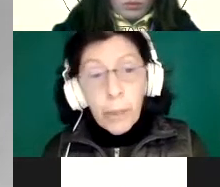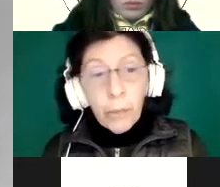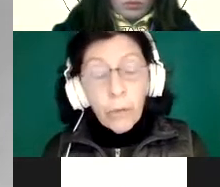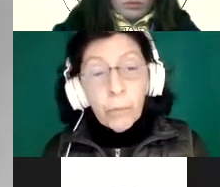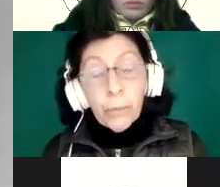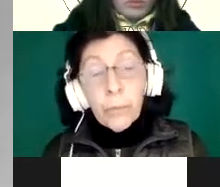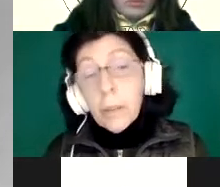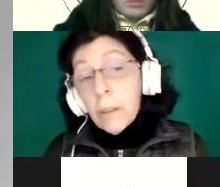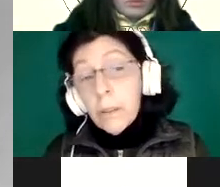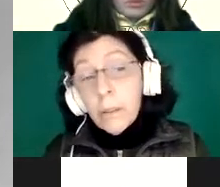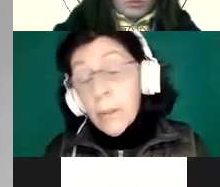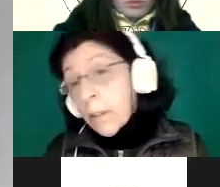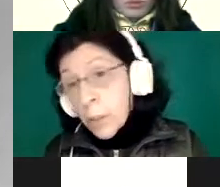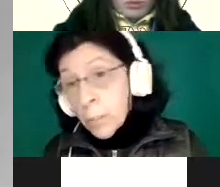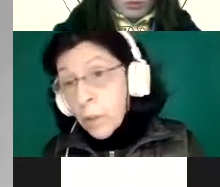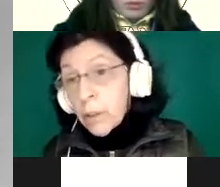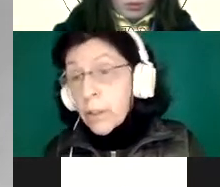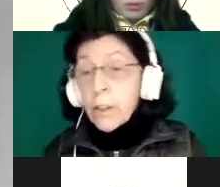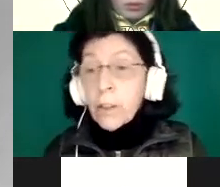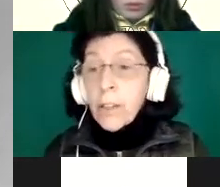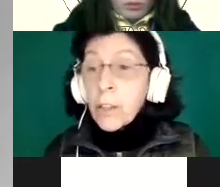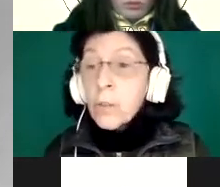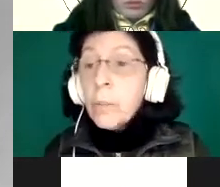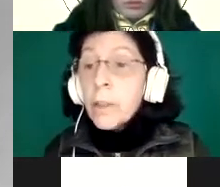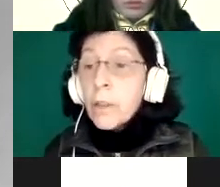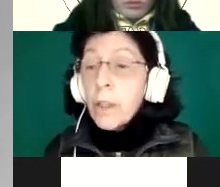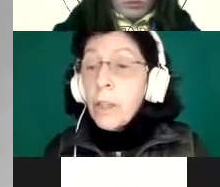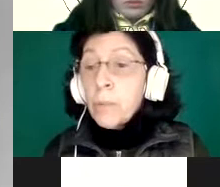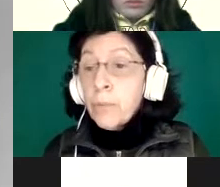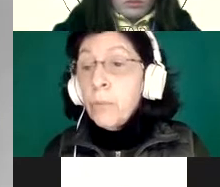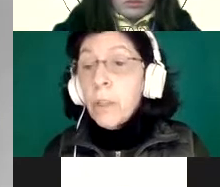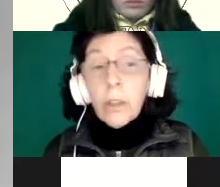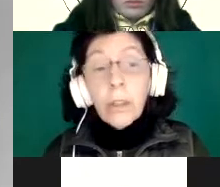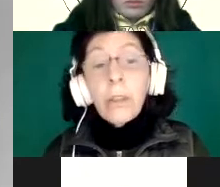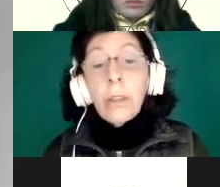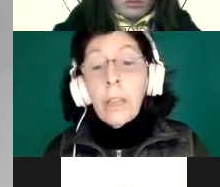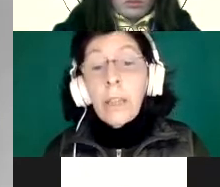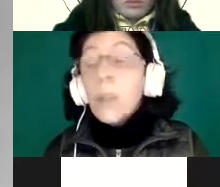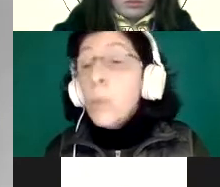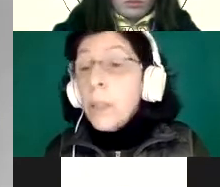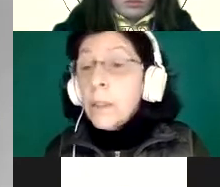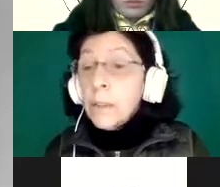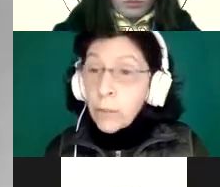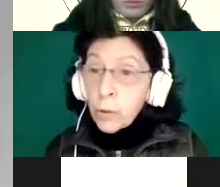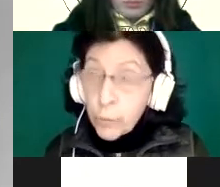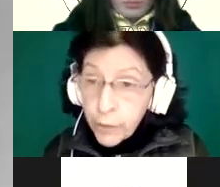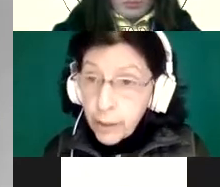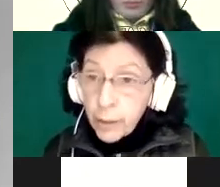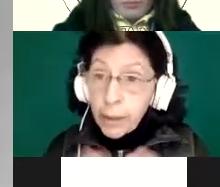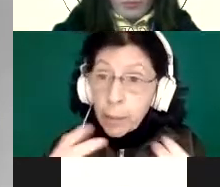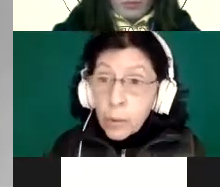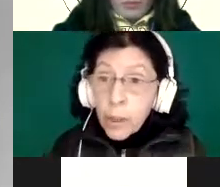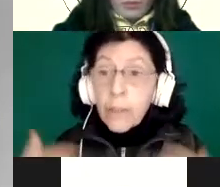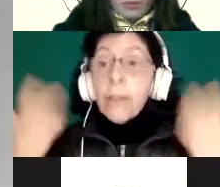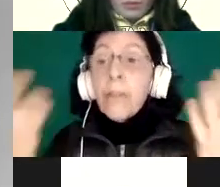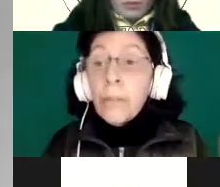facilmente, pelo menos. Não é antevisto por causa destas obras profundas que a ruína teve que sofrer